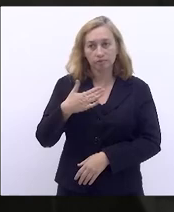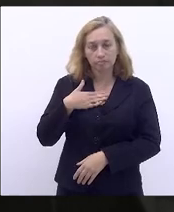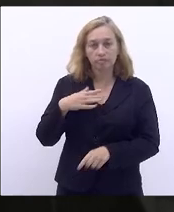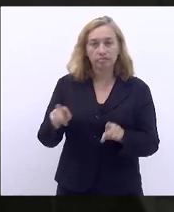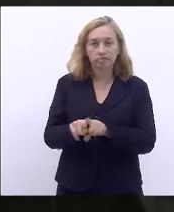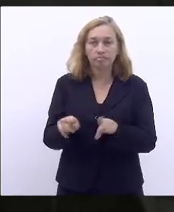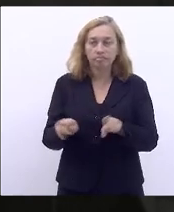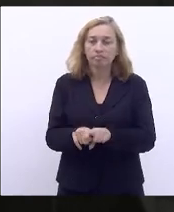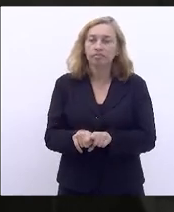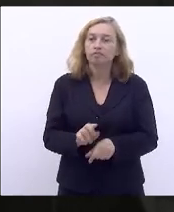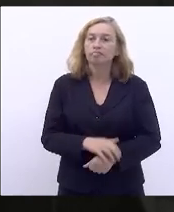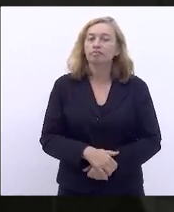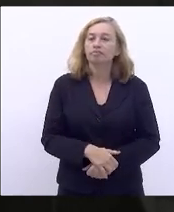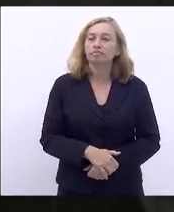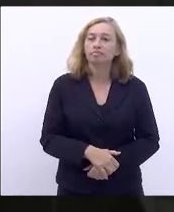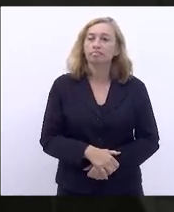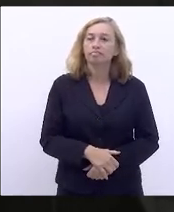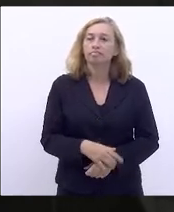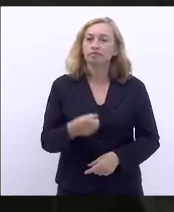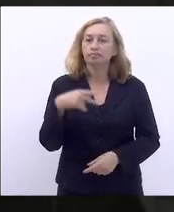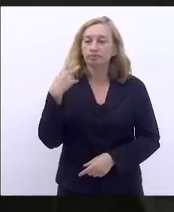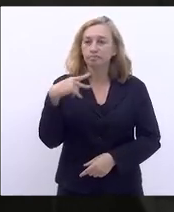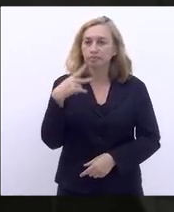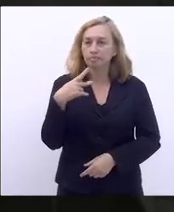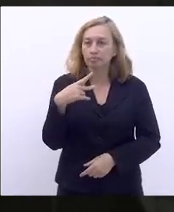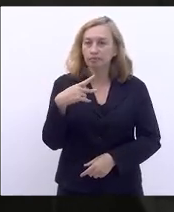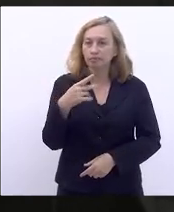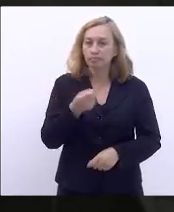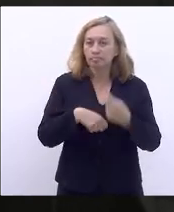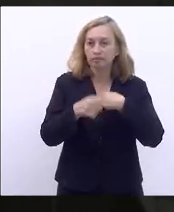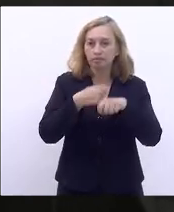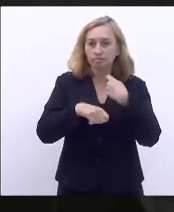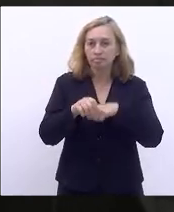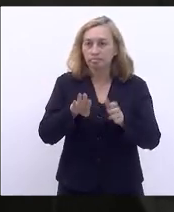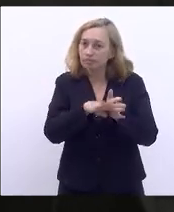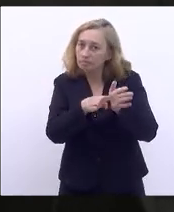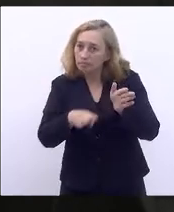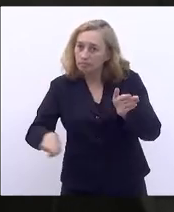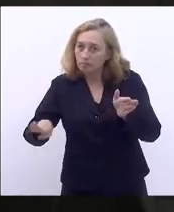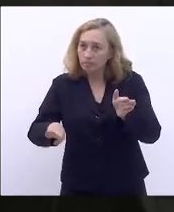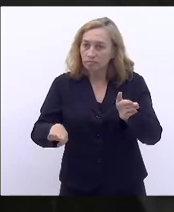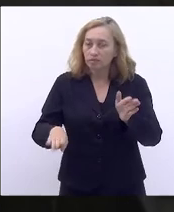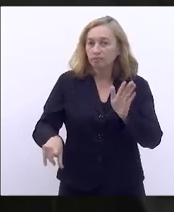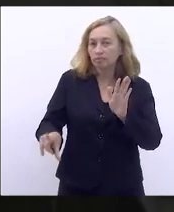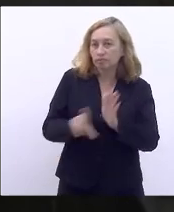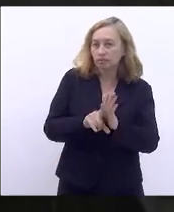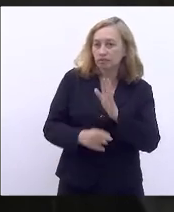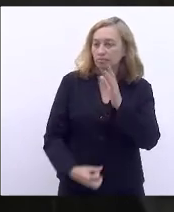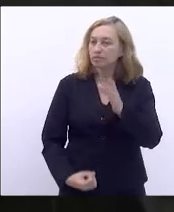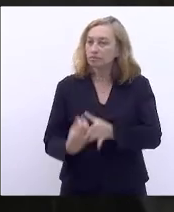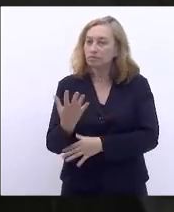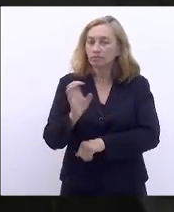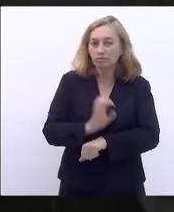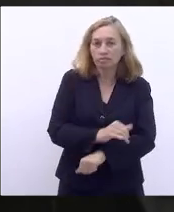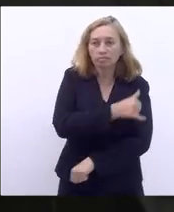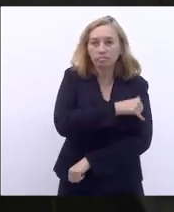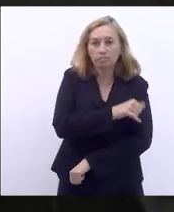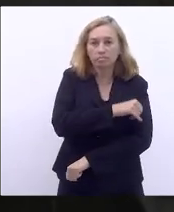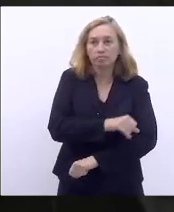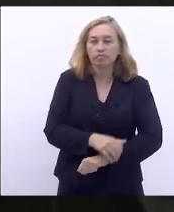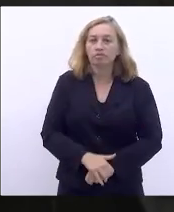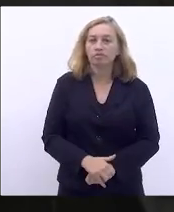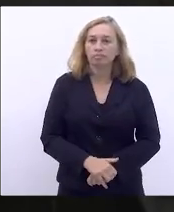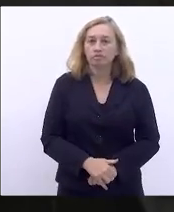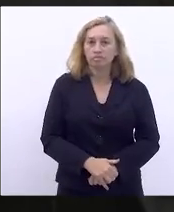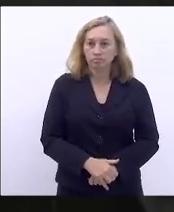trata da questão da política da economia do mar. Esta lei criou no Estado do Rio de Janeiro